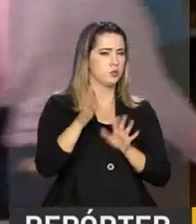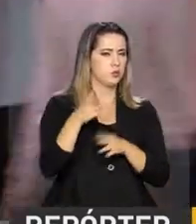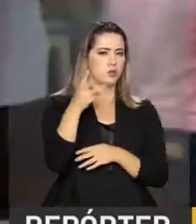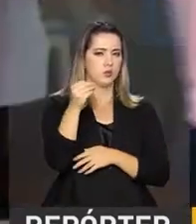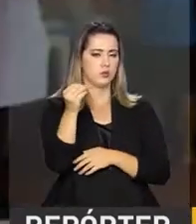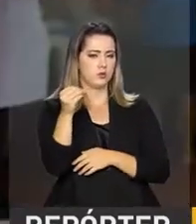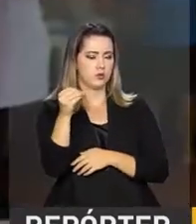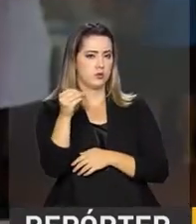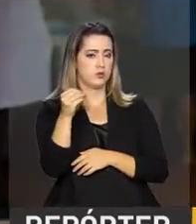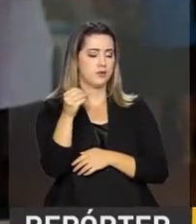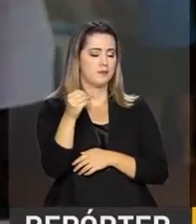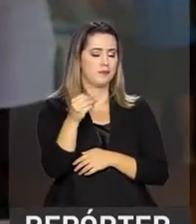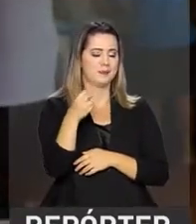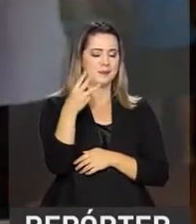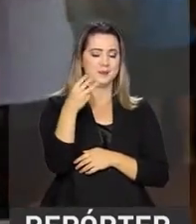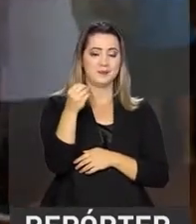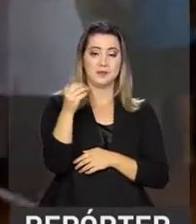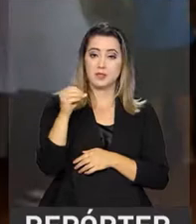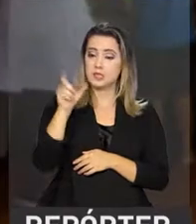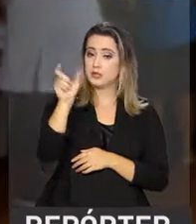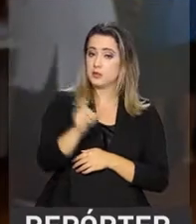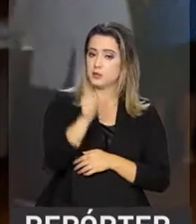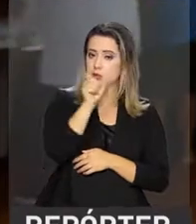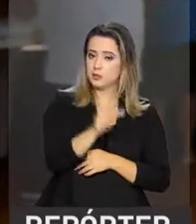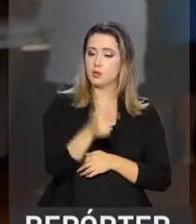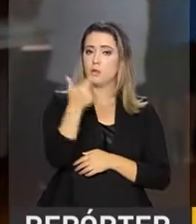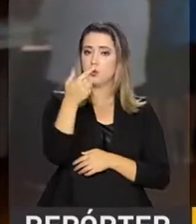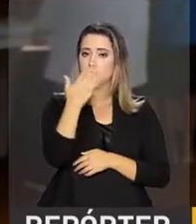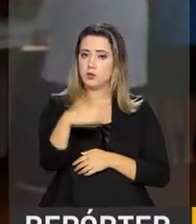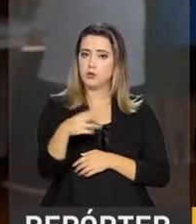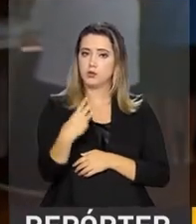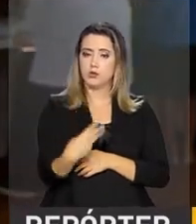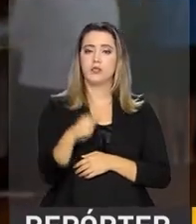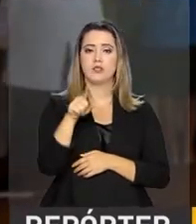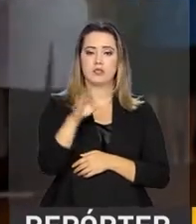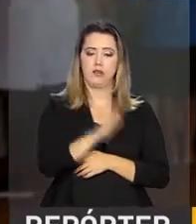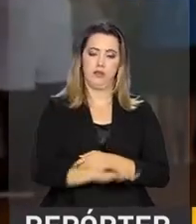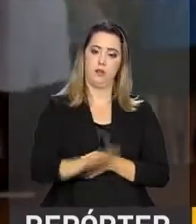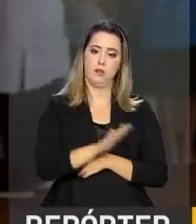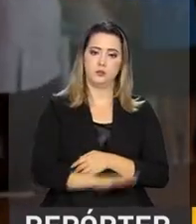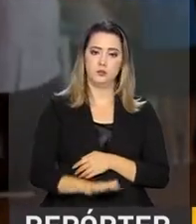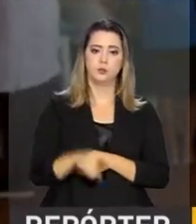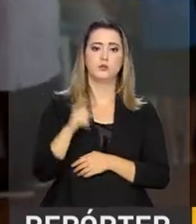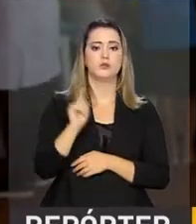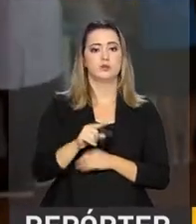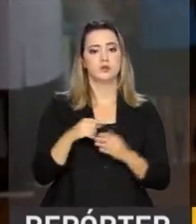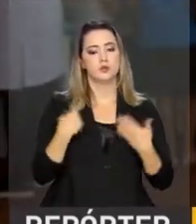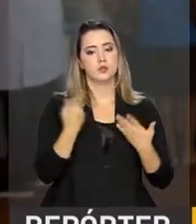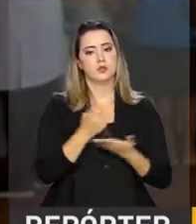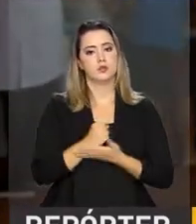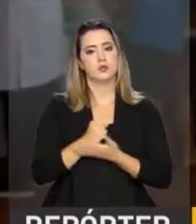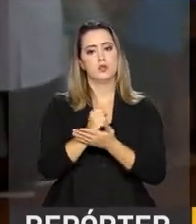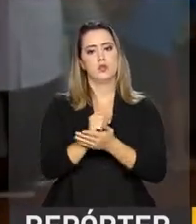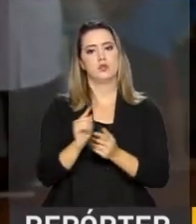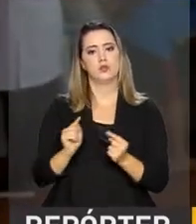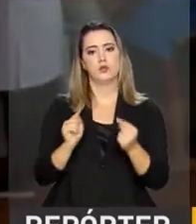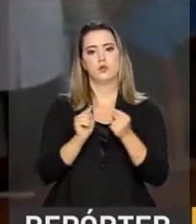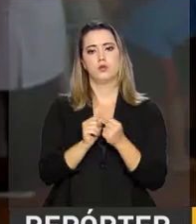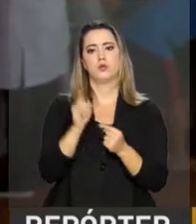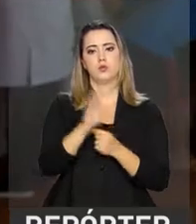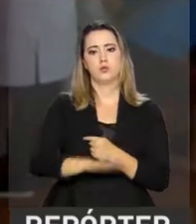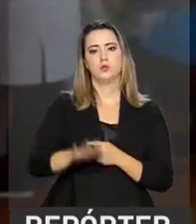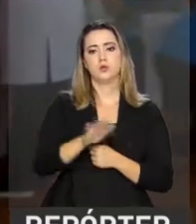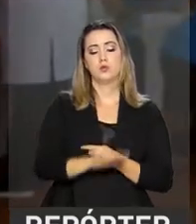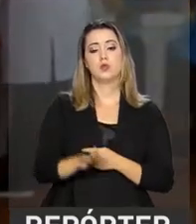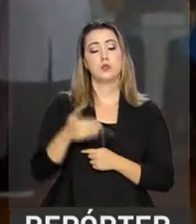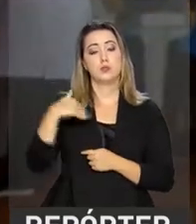pessoas nem que tem aqui é dois terços de são crianças né então por isso a gente fez uma ação mais voltada para a área